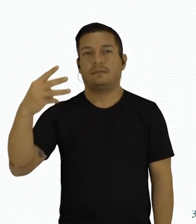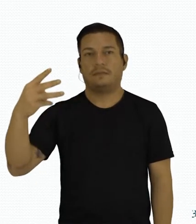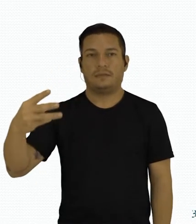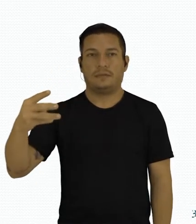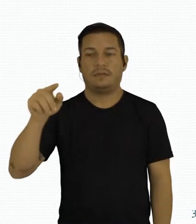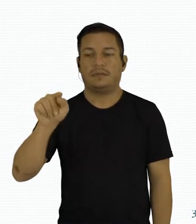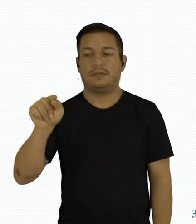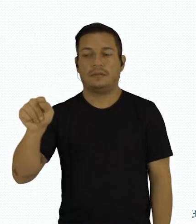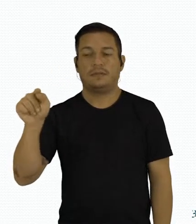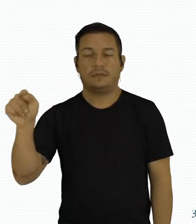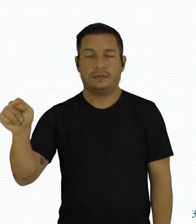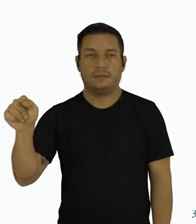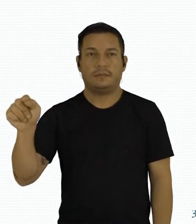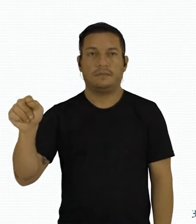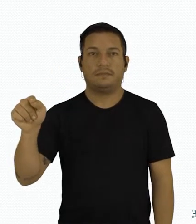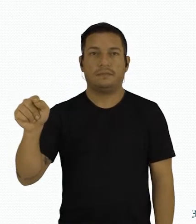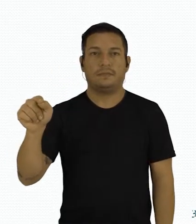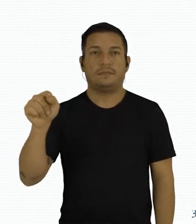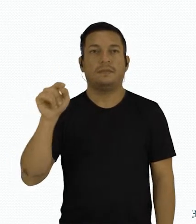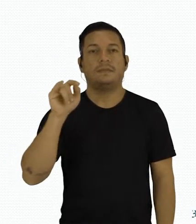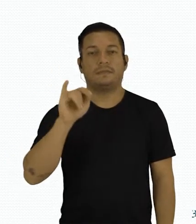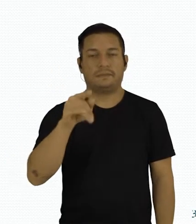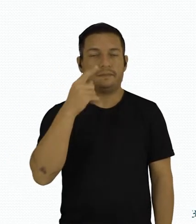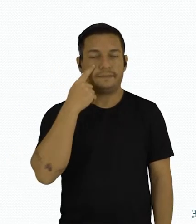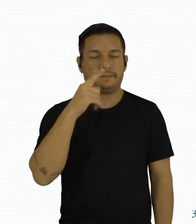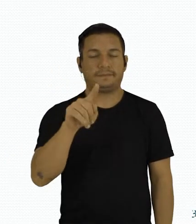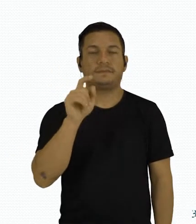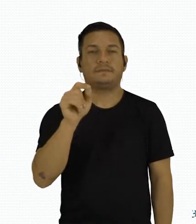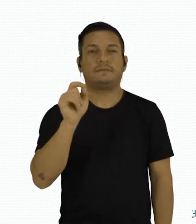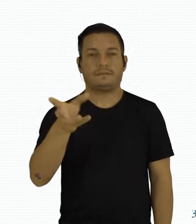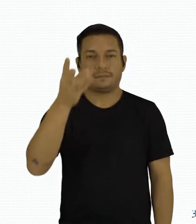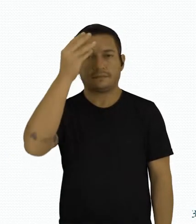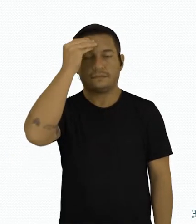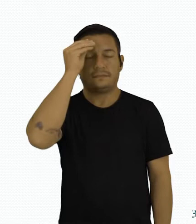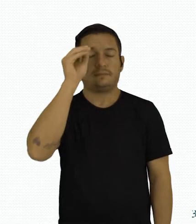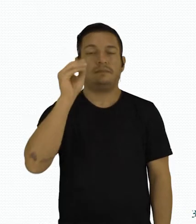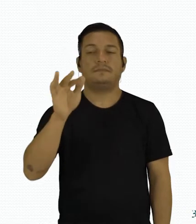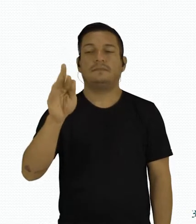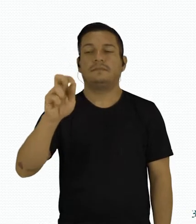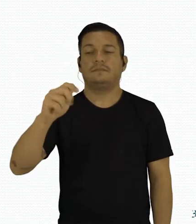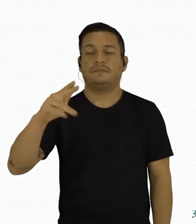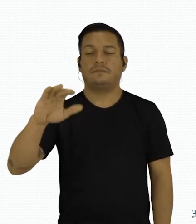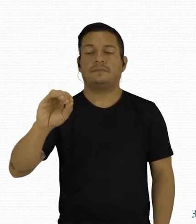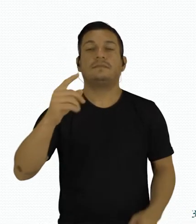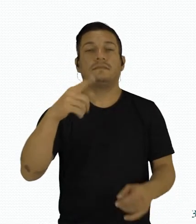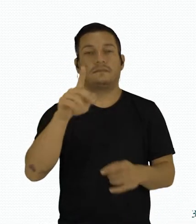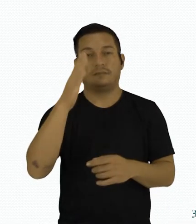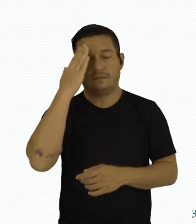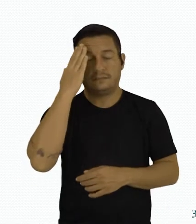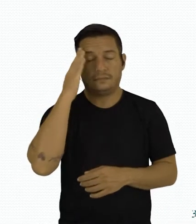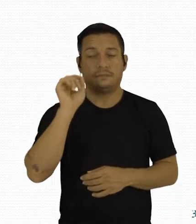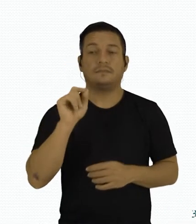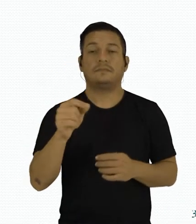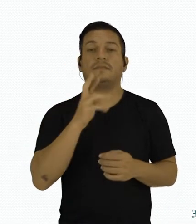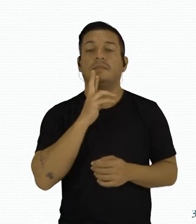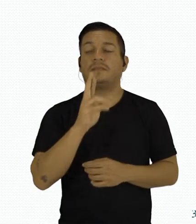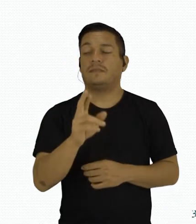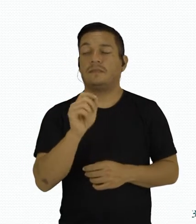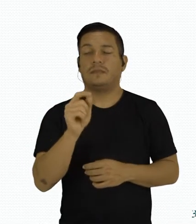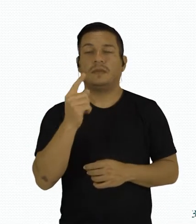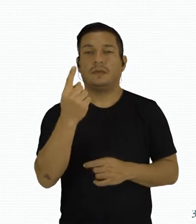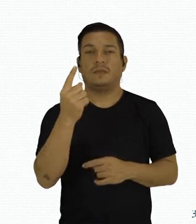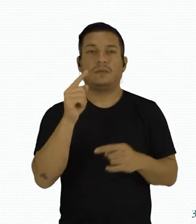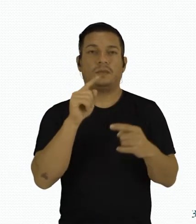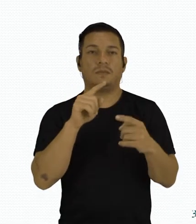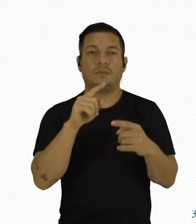0,3333 reticências. Né? Se você já fixou bem aí fração, você sabe que esse valor aí, né, é o resultado da divisão de 1 por